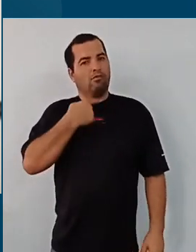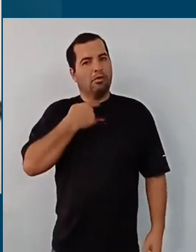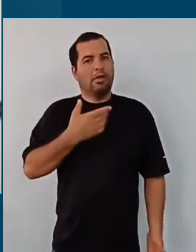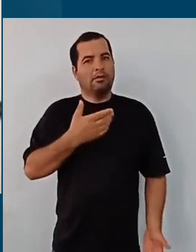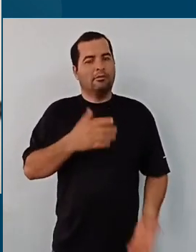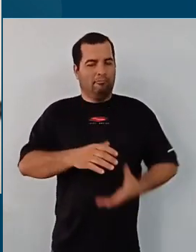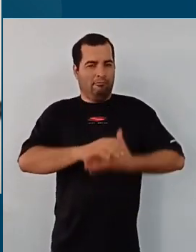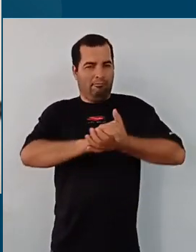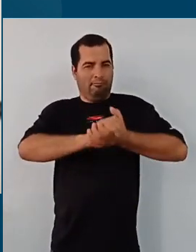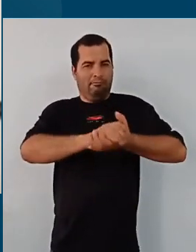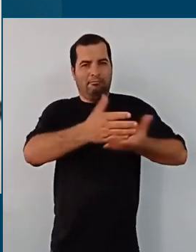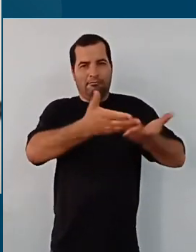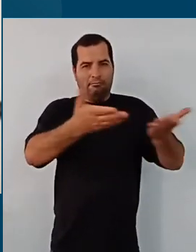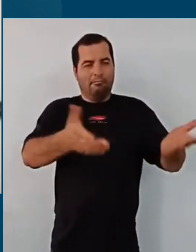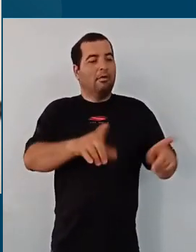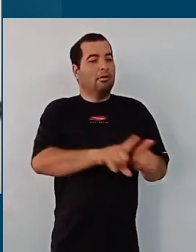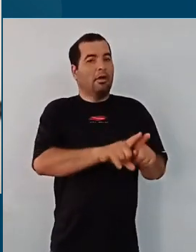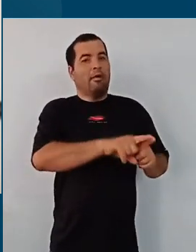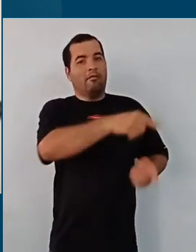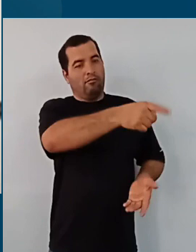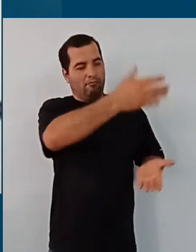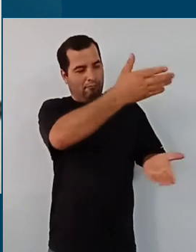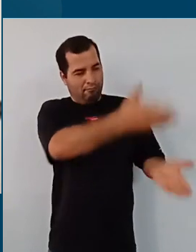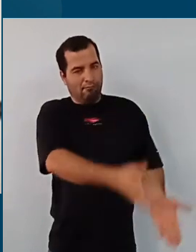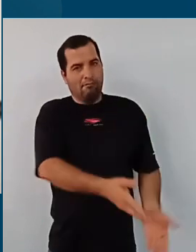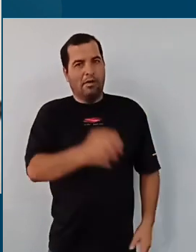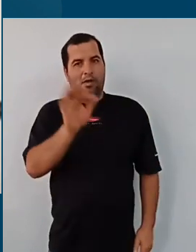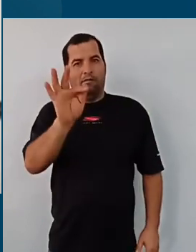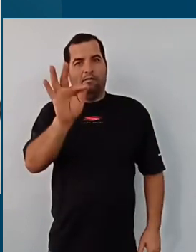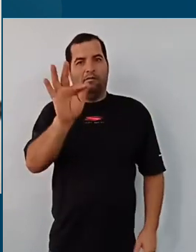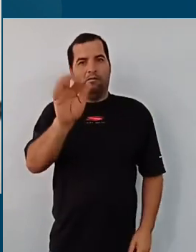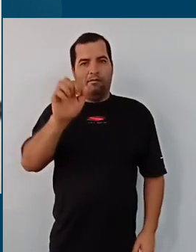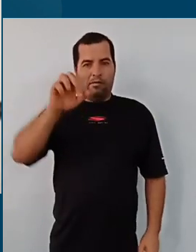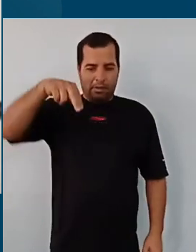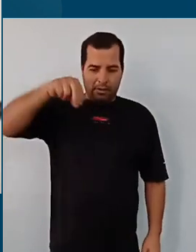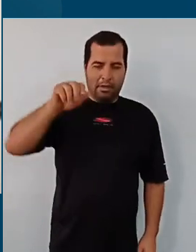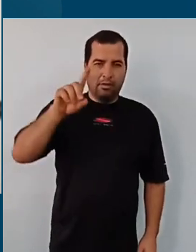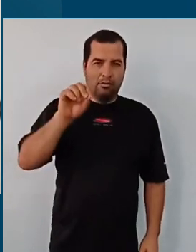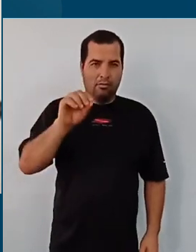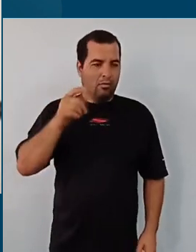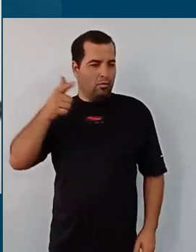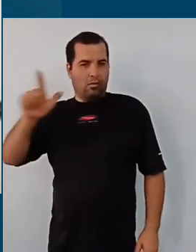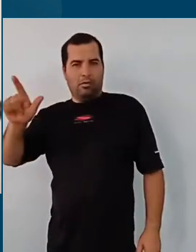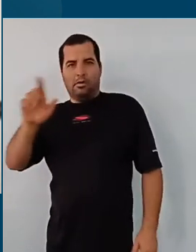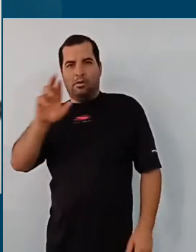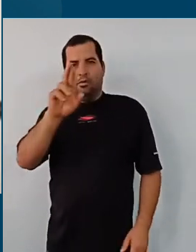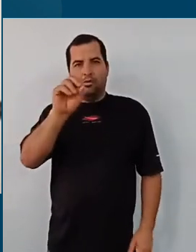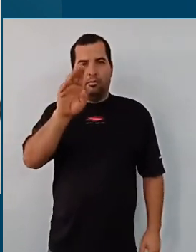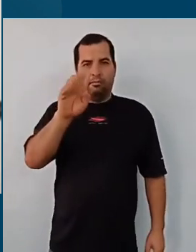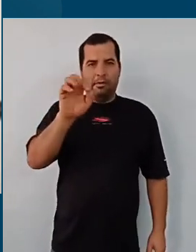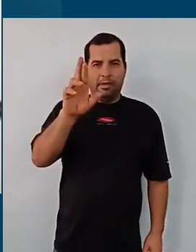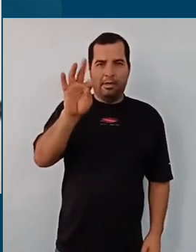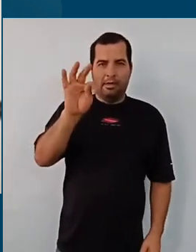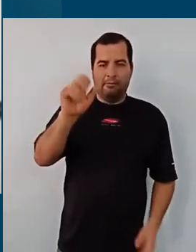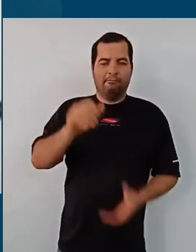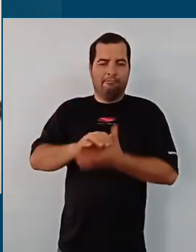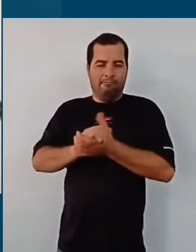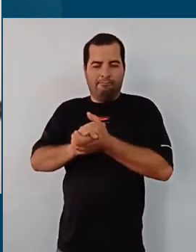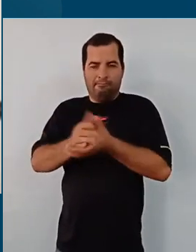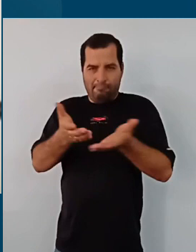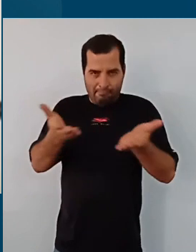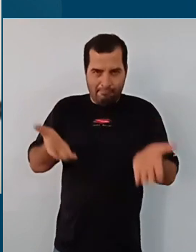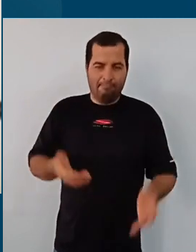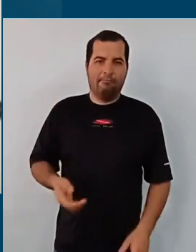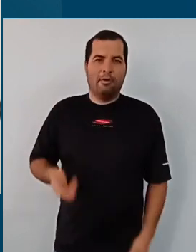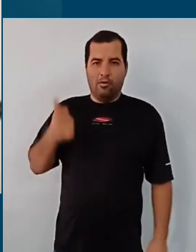quero cumprimentar o secretário Fernando Moraes, a secretária adjunta Roberta. Também quero